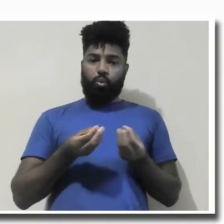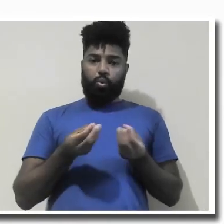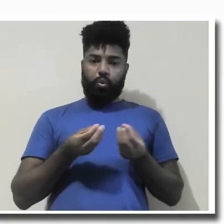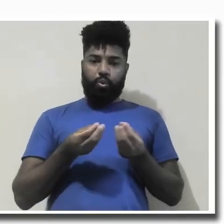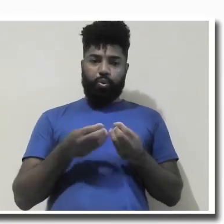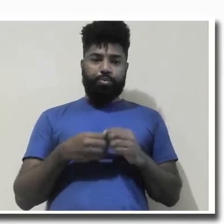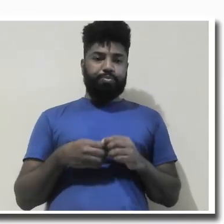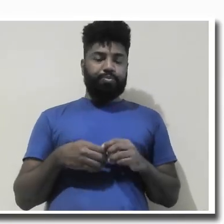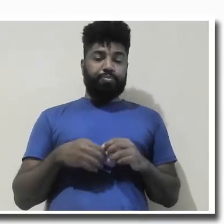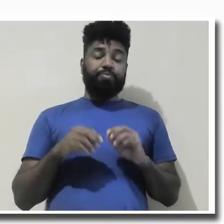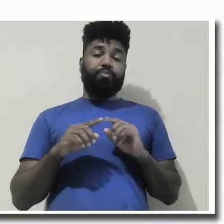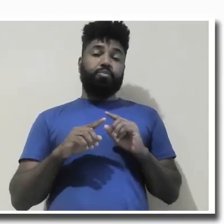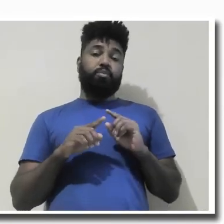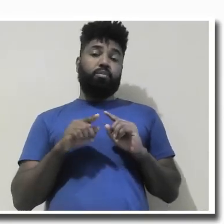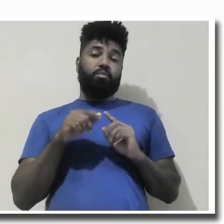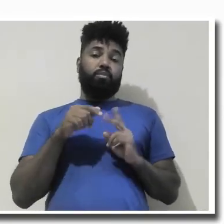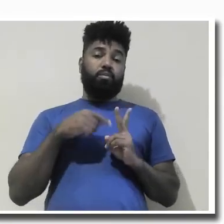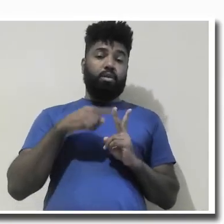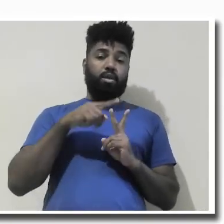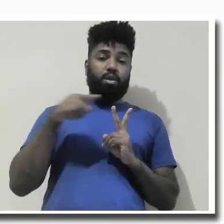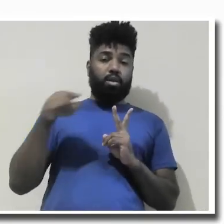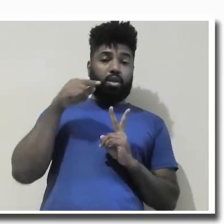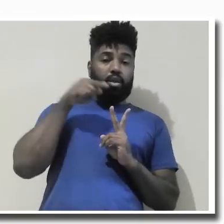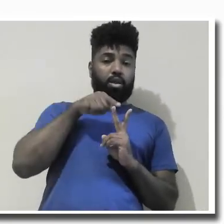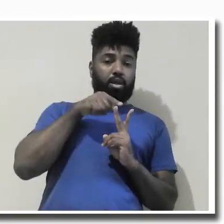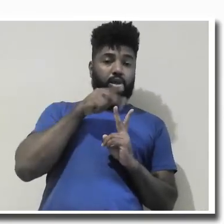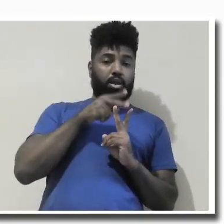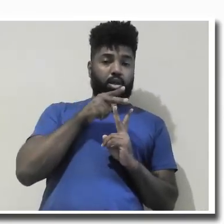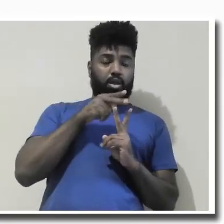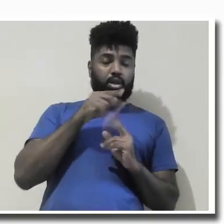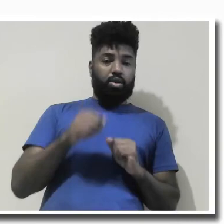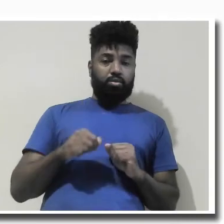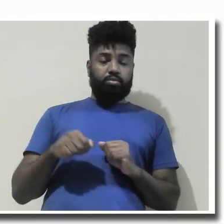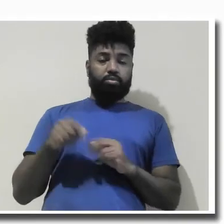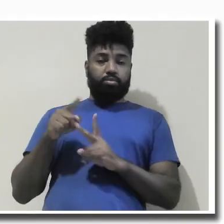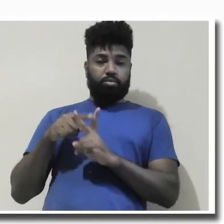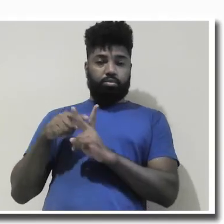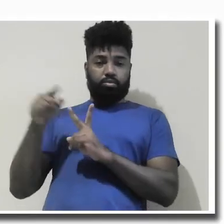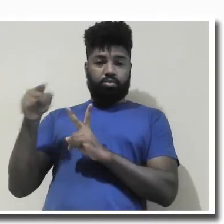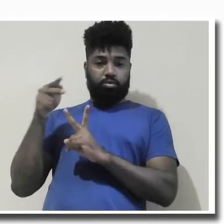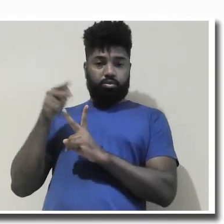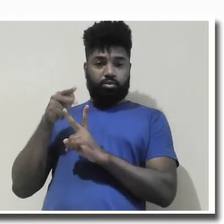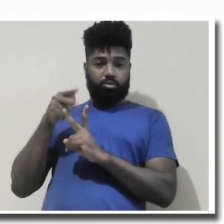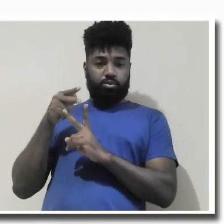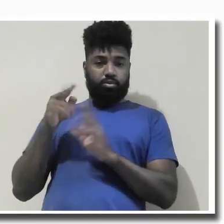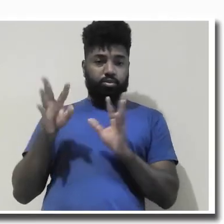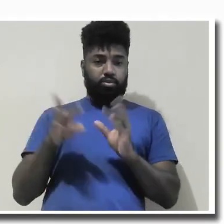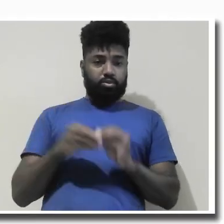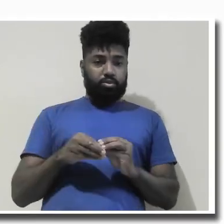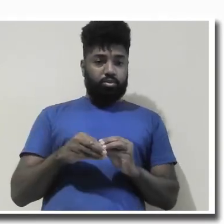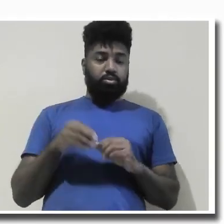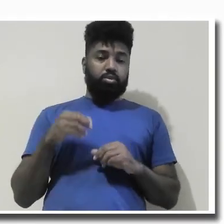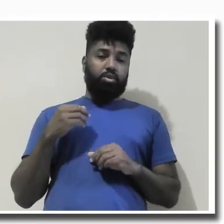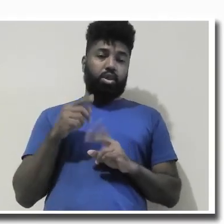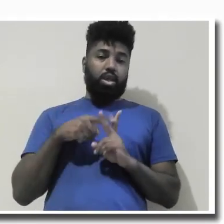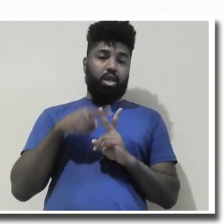índice 2 pelo índice 2, temos a raiz quarta de